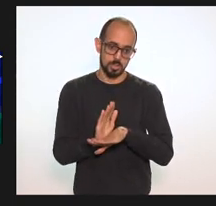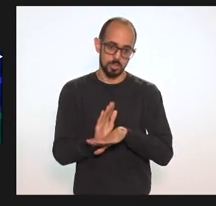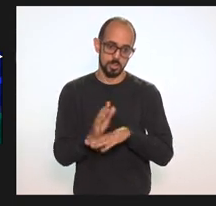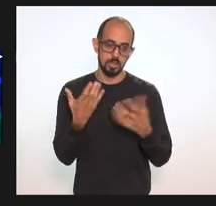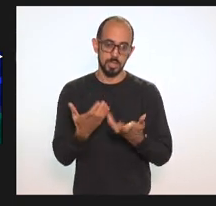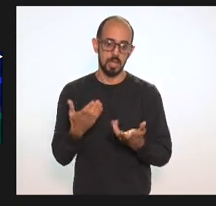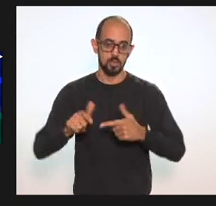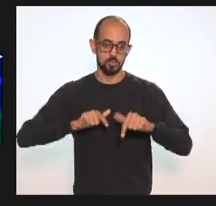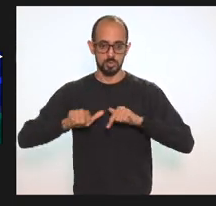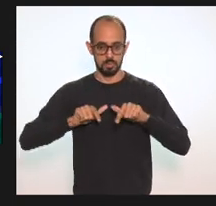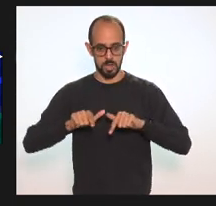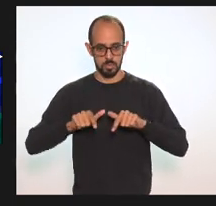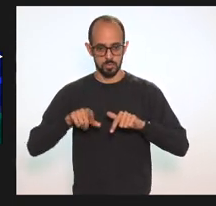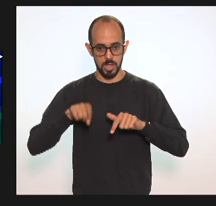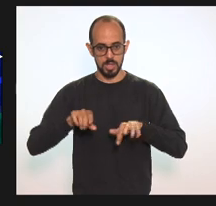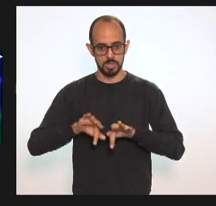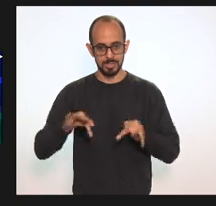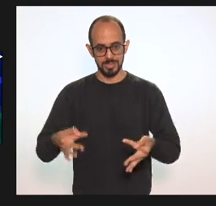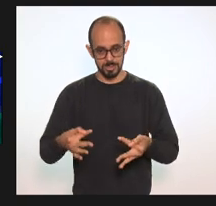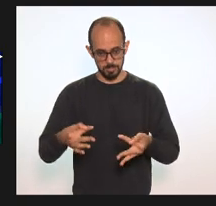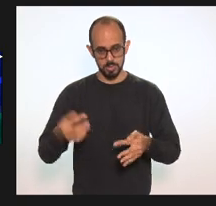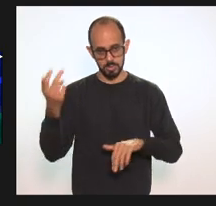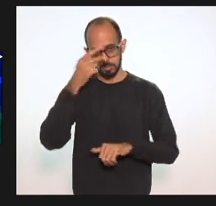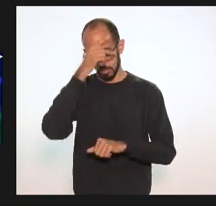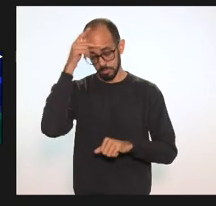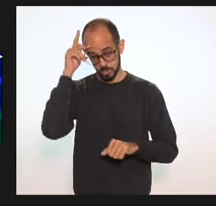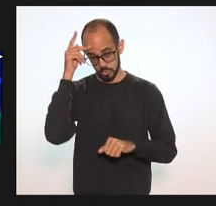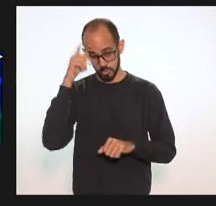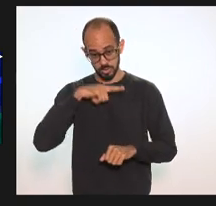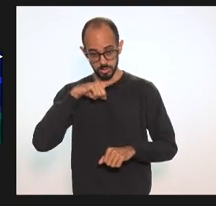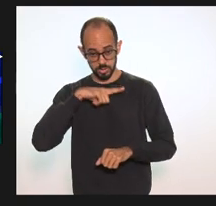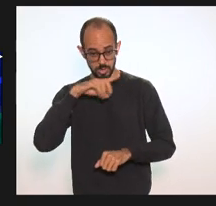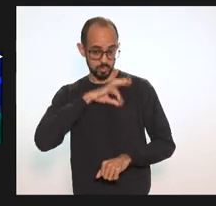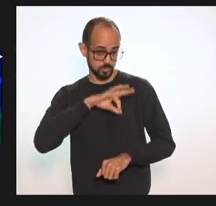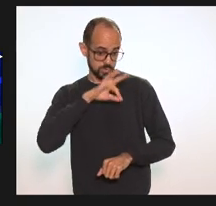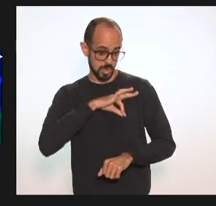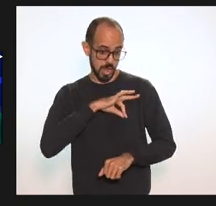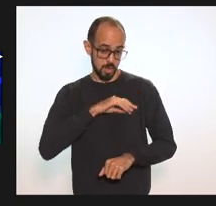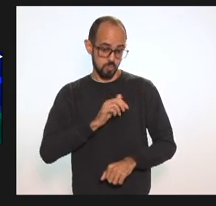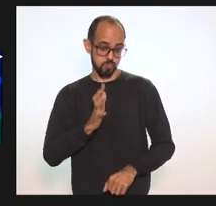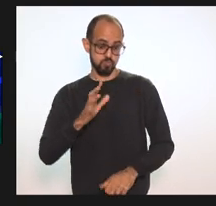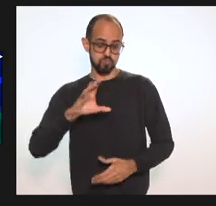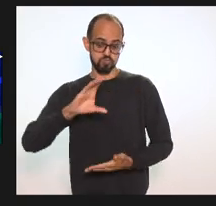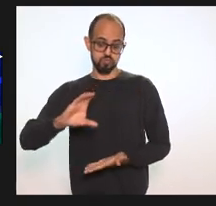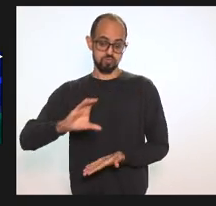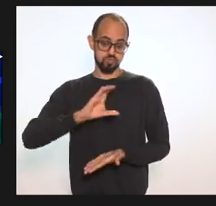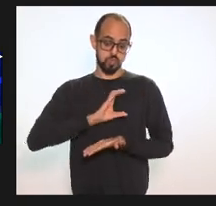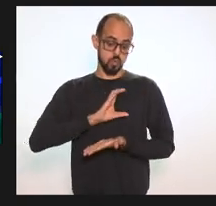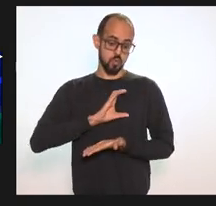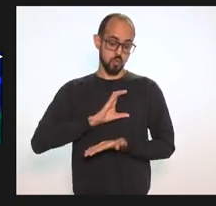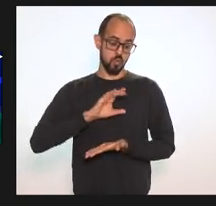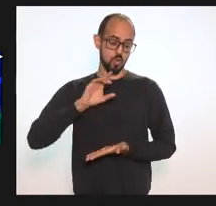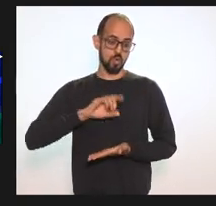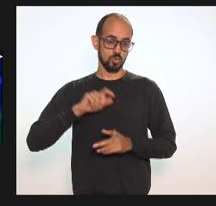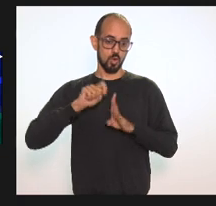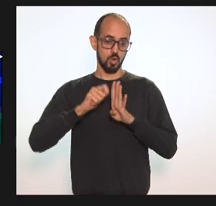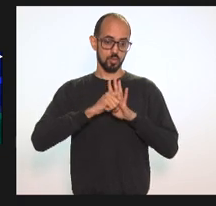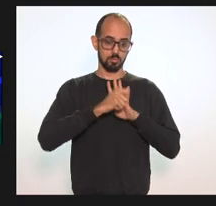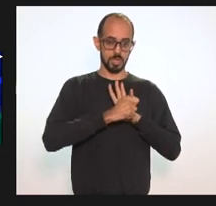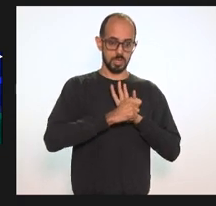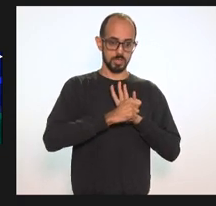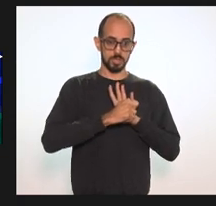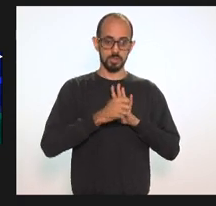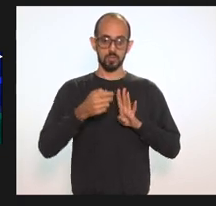e é muito simples para quem tem um salário Volvo ficar exigindo